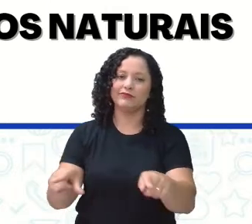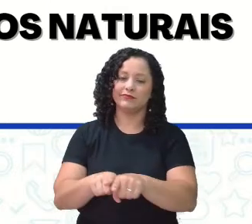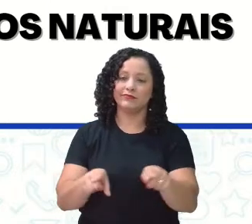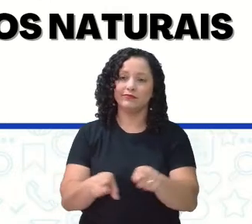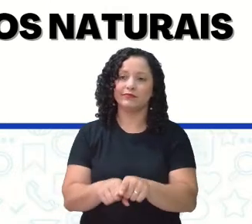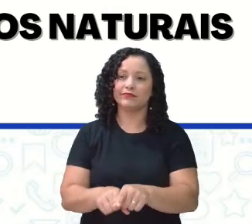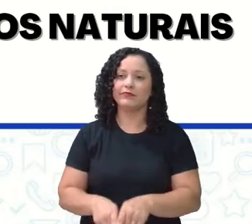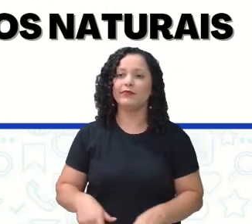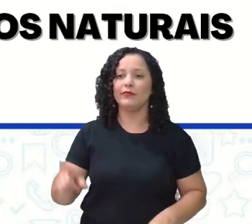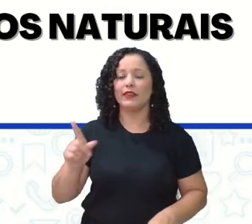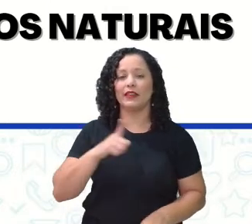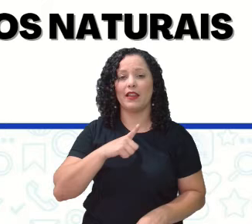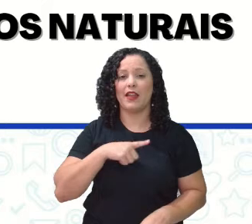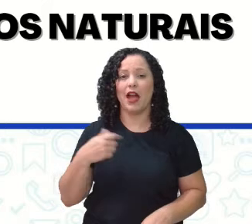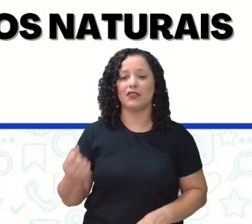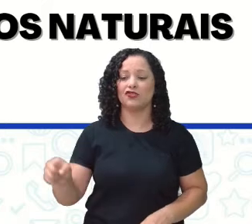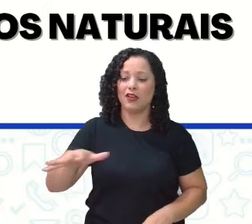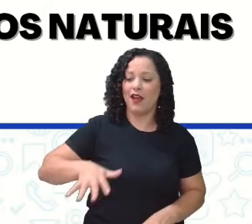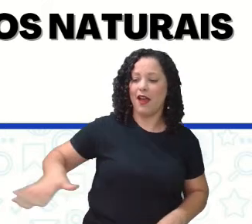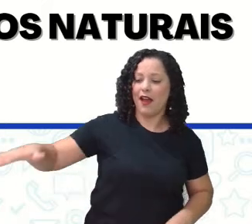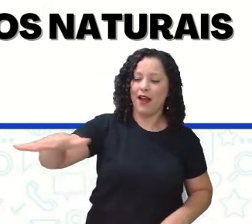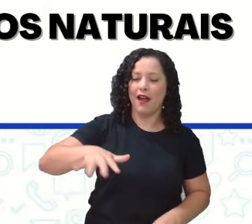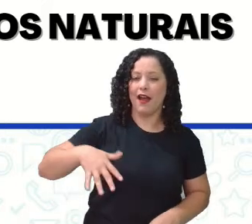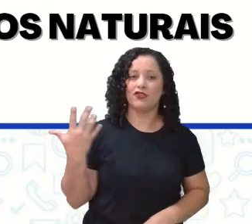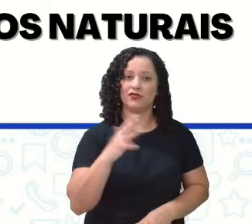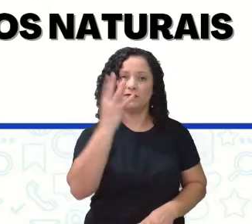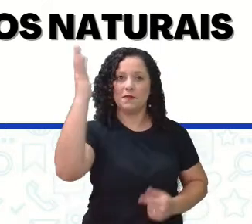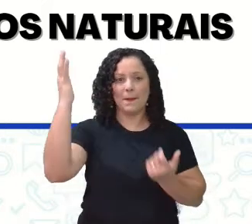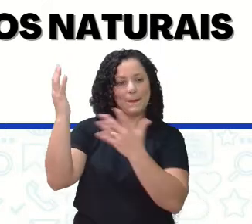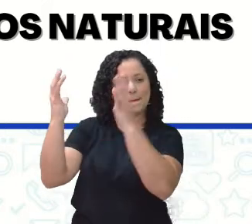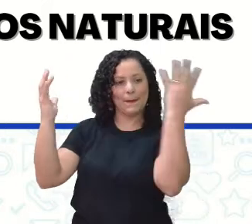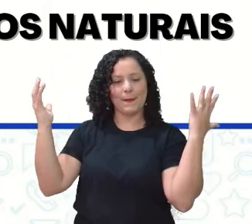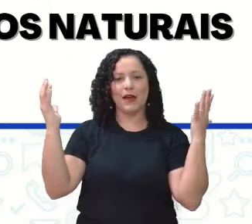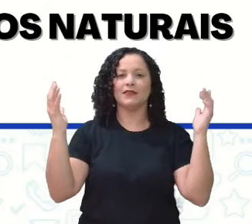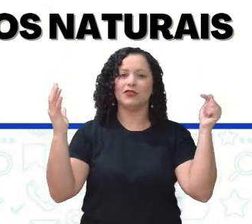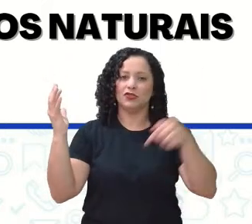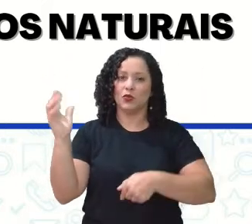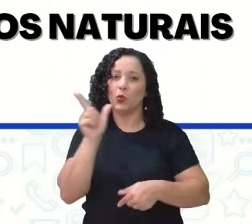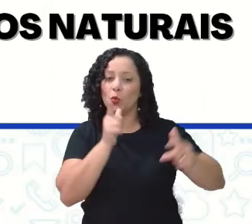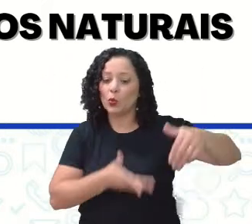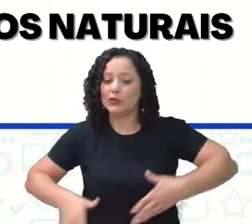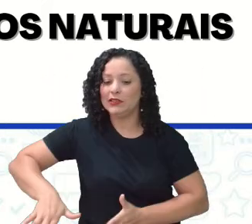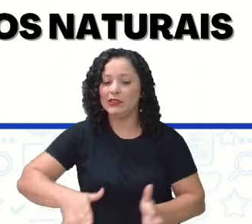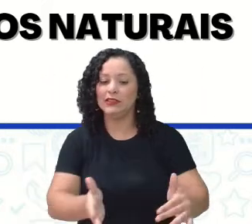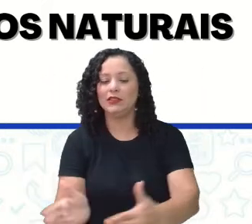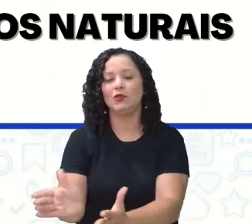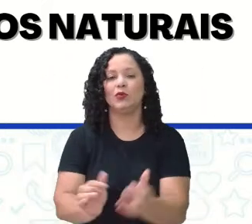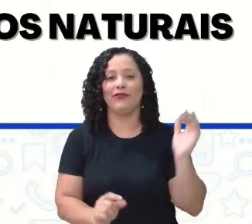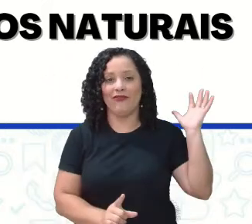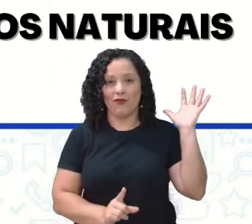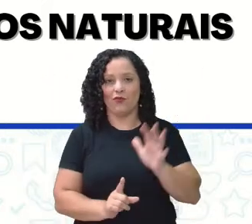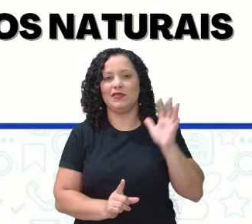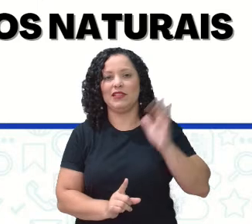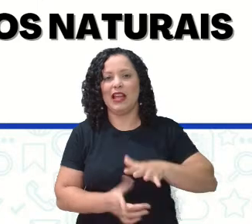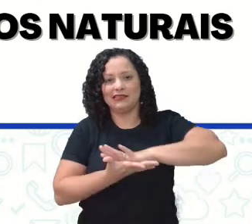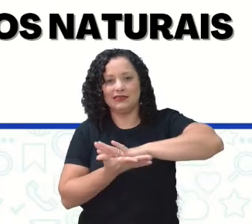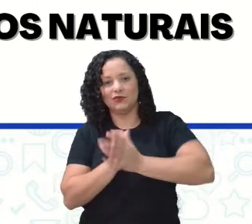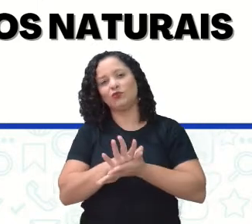ciliar, estamos desprotegendo lá os nossos queridíssimos rios. Os efeitos climáticos, né? A questão da